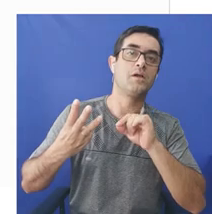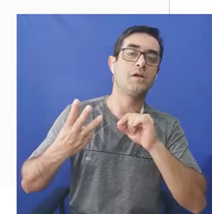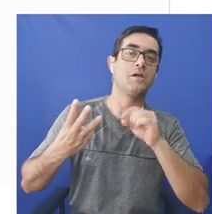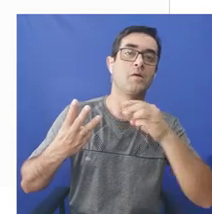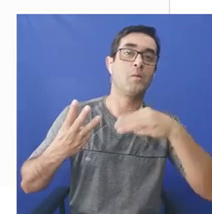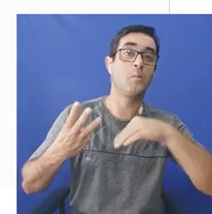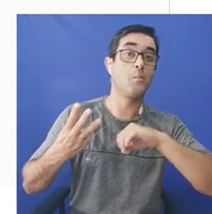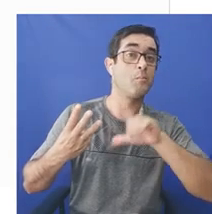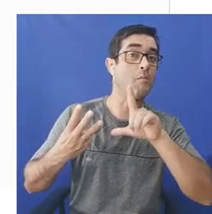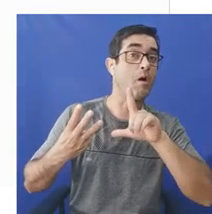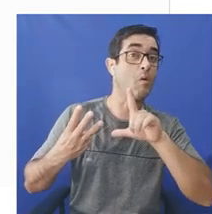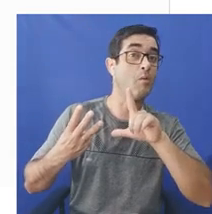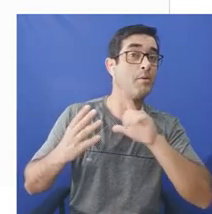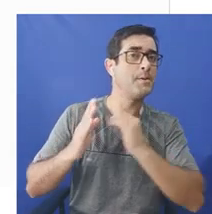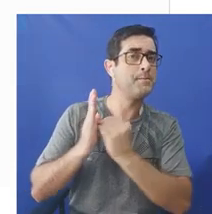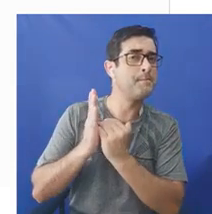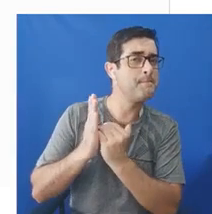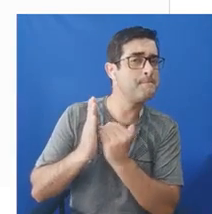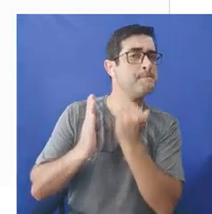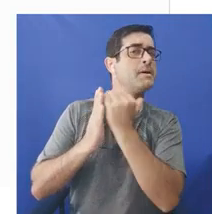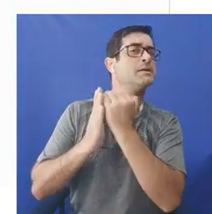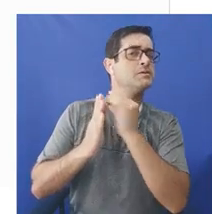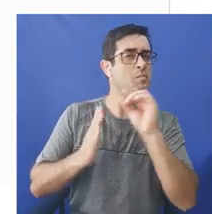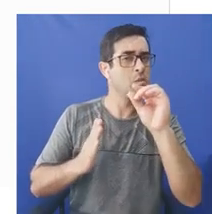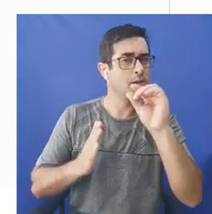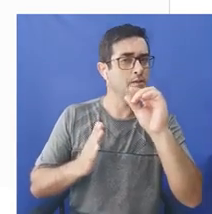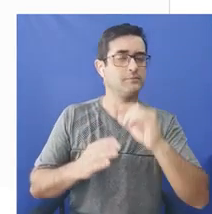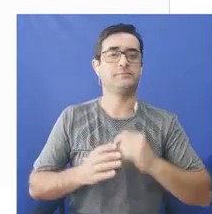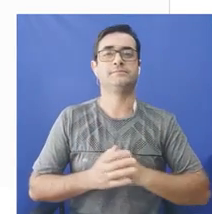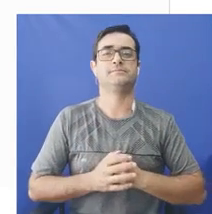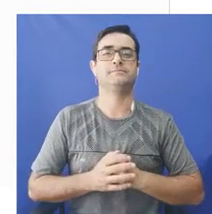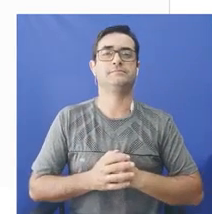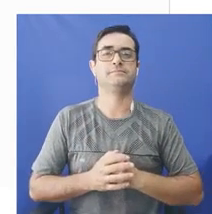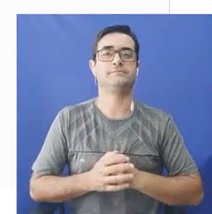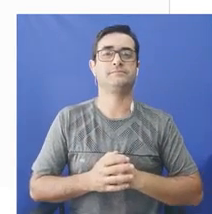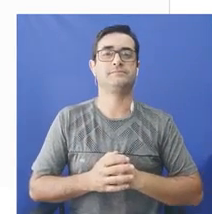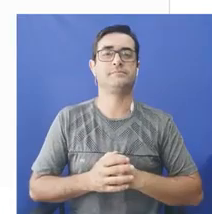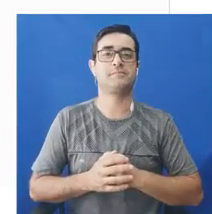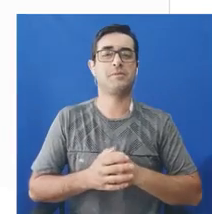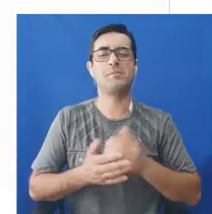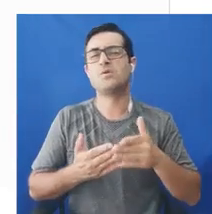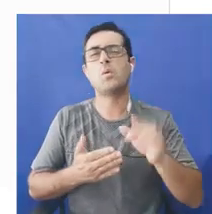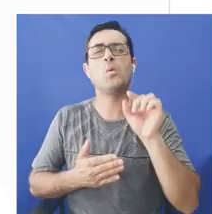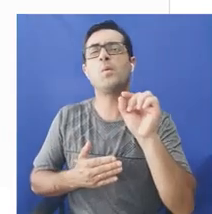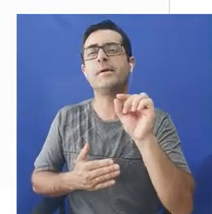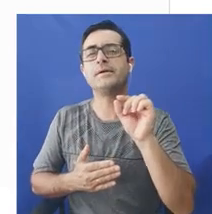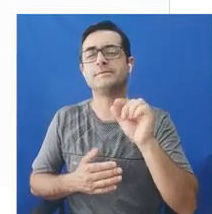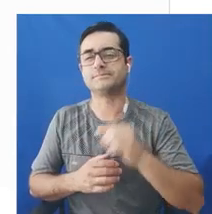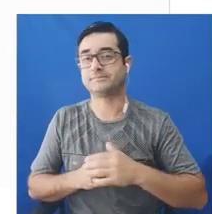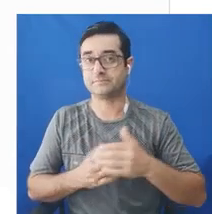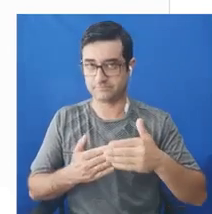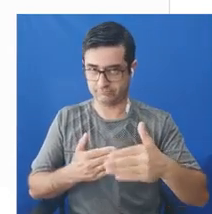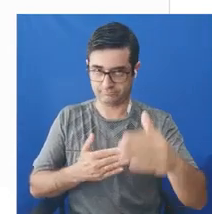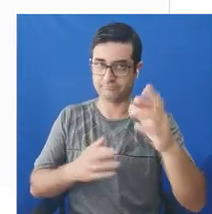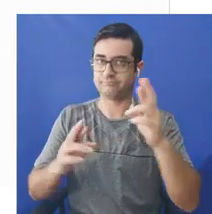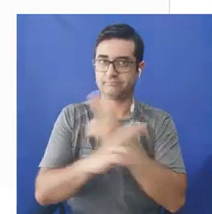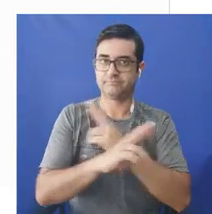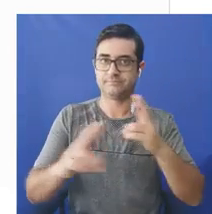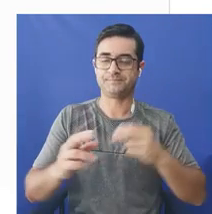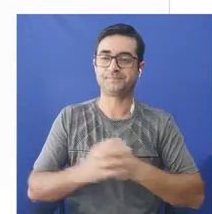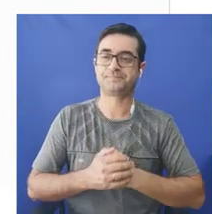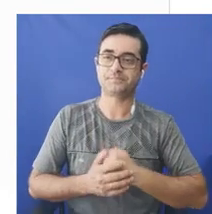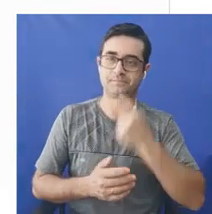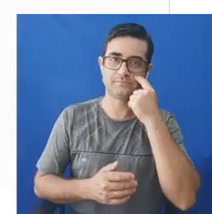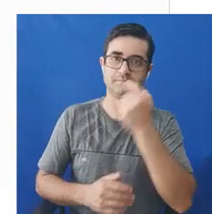23 terá 1 mol mais alguma coisinha. E qual será essa coisinha? A gente vai relacionar.